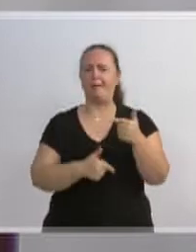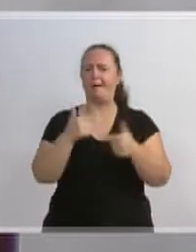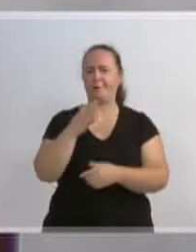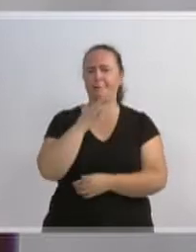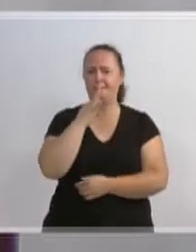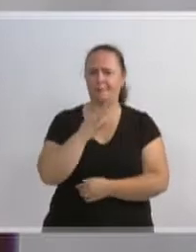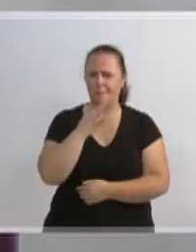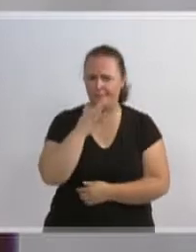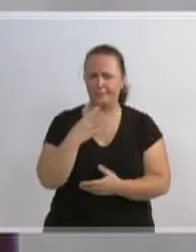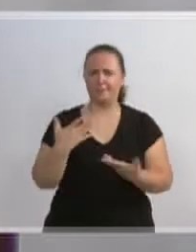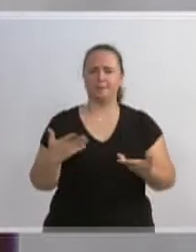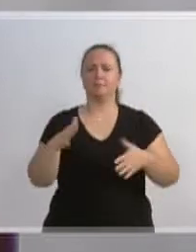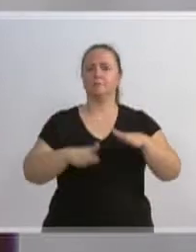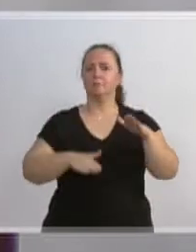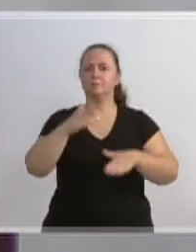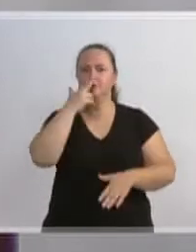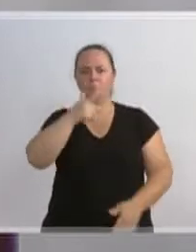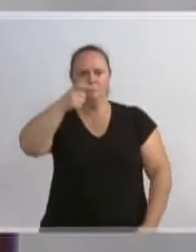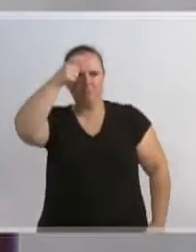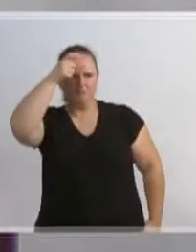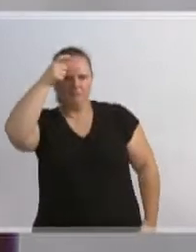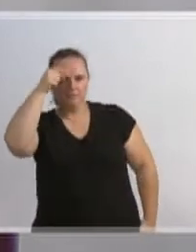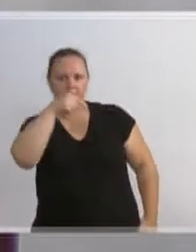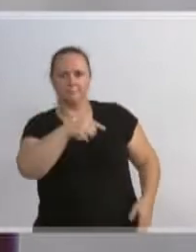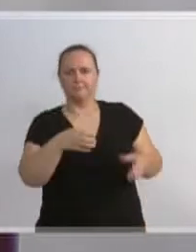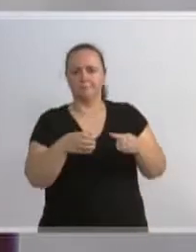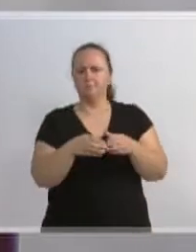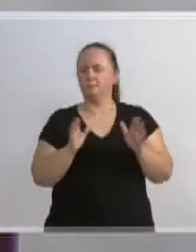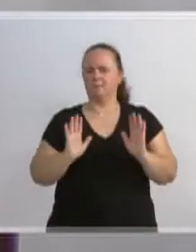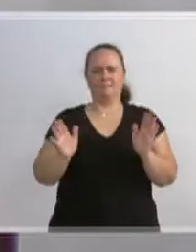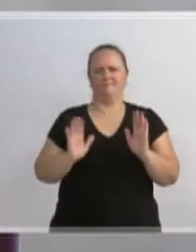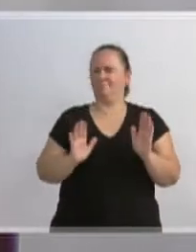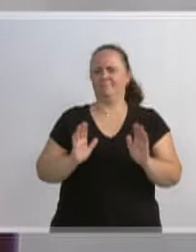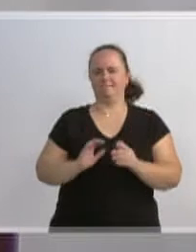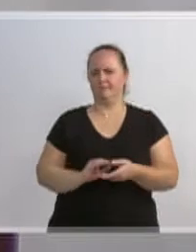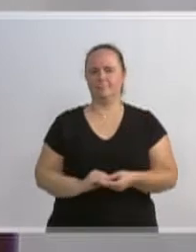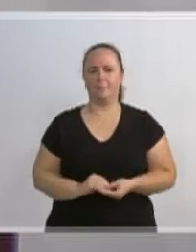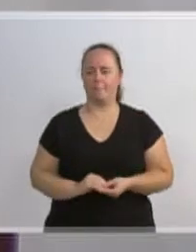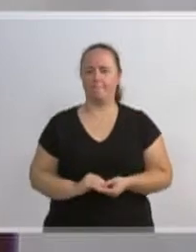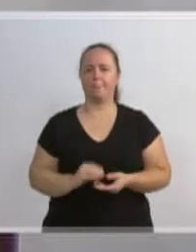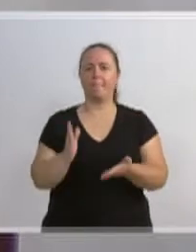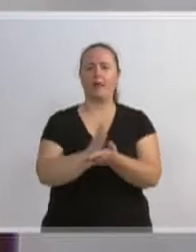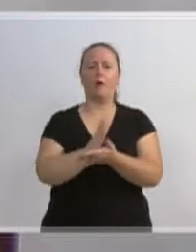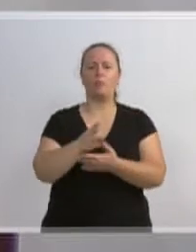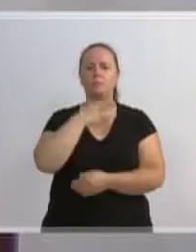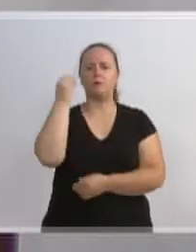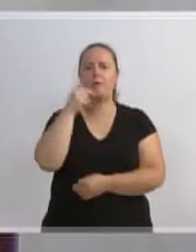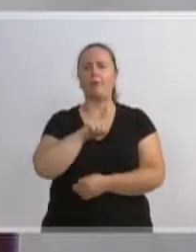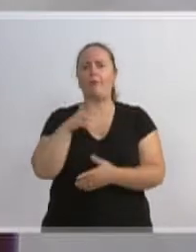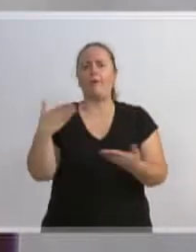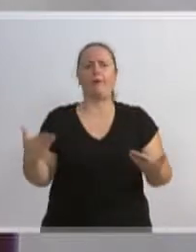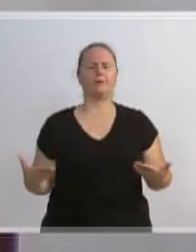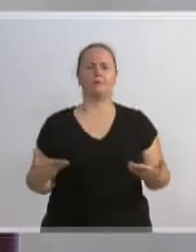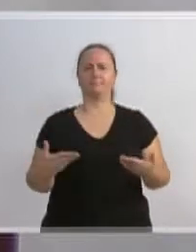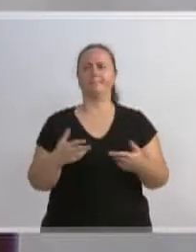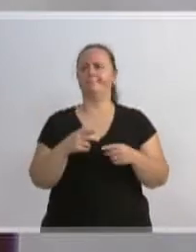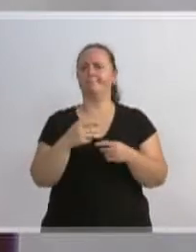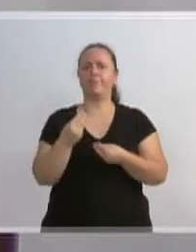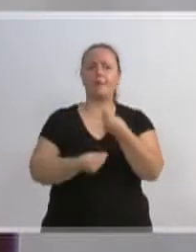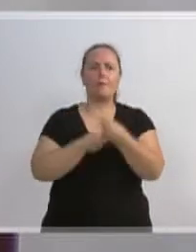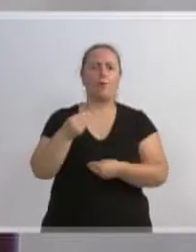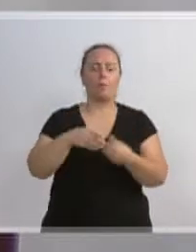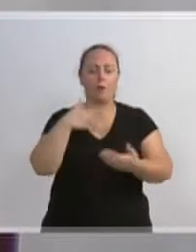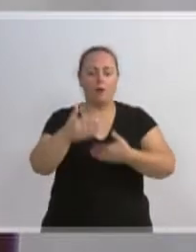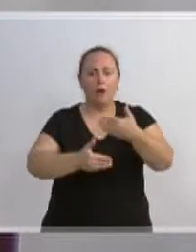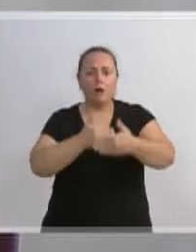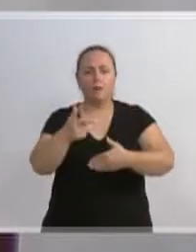né? E às vezes ele é demonizado por alguns grupos de uma forma muito equivocada, e que não temos como avançarmos em relação ao